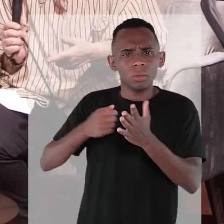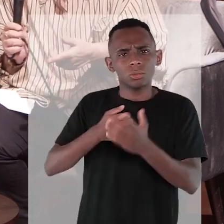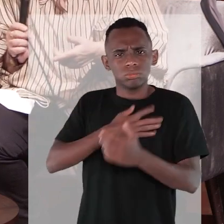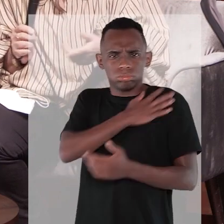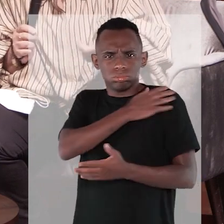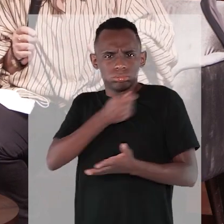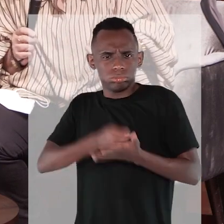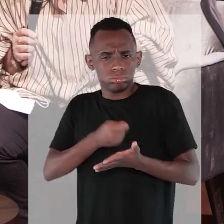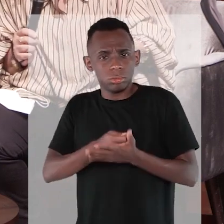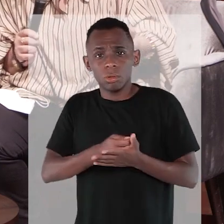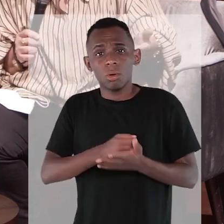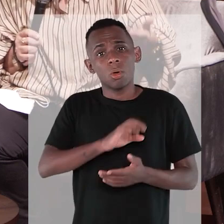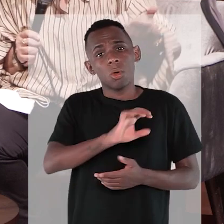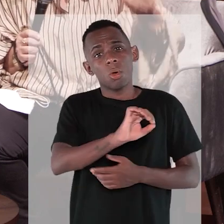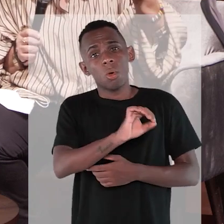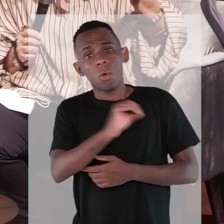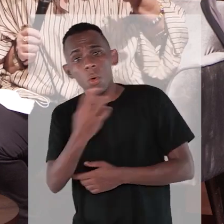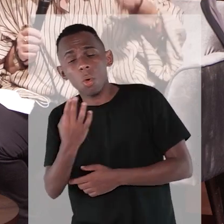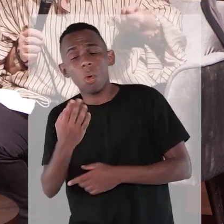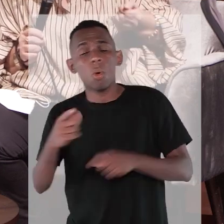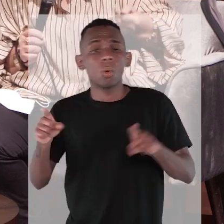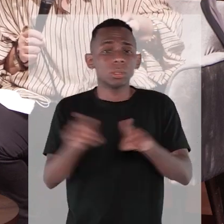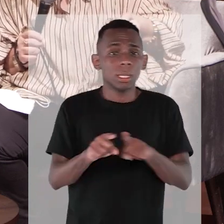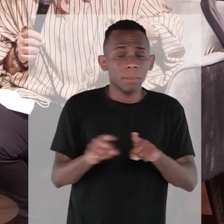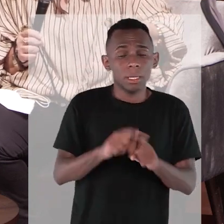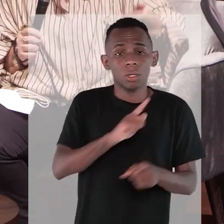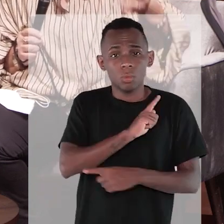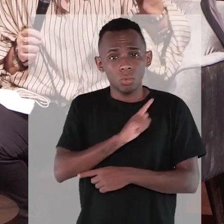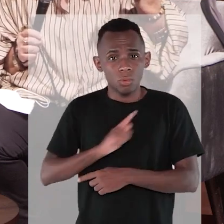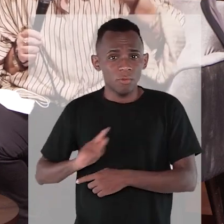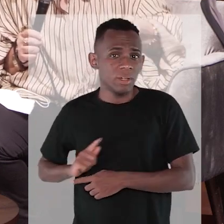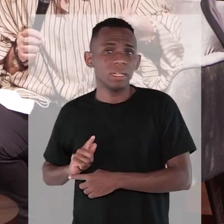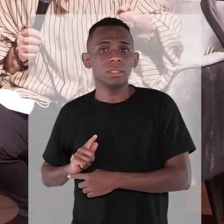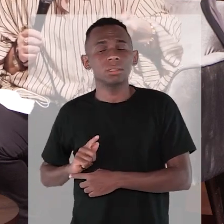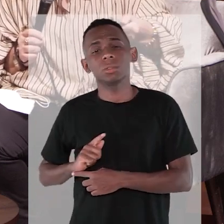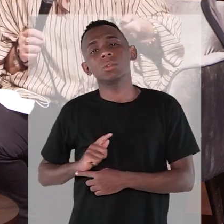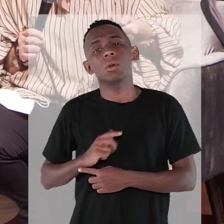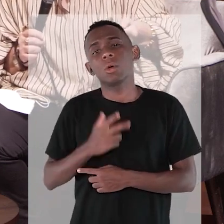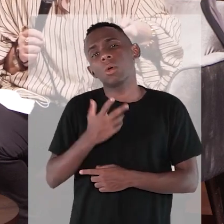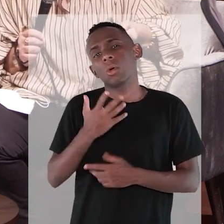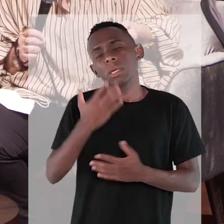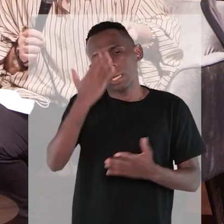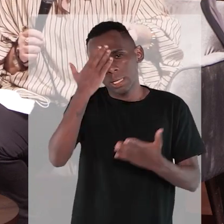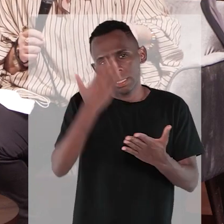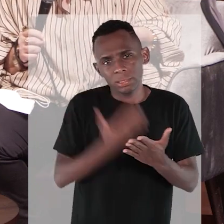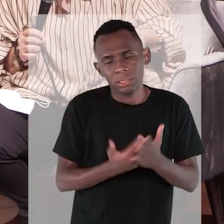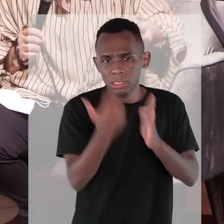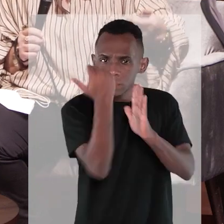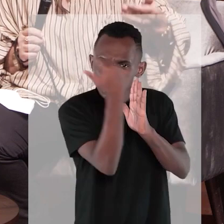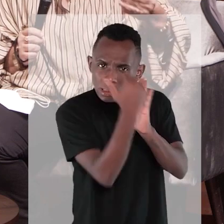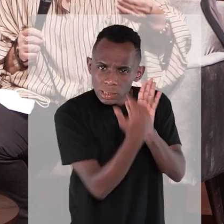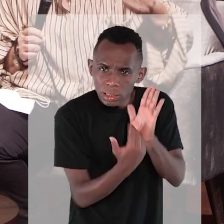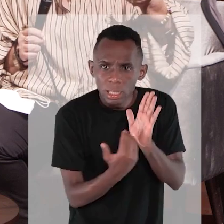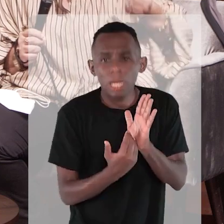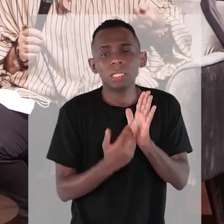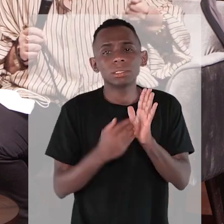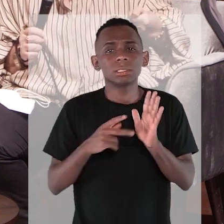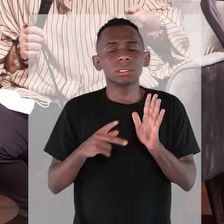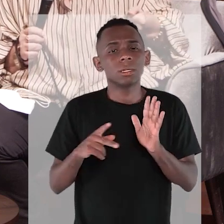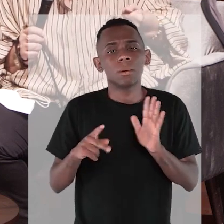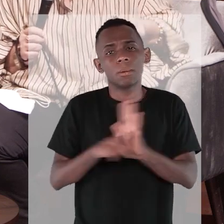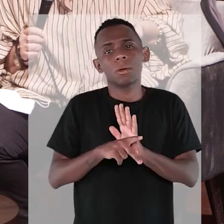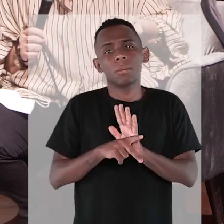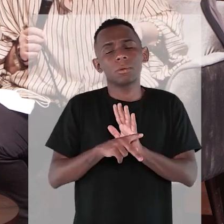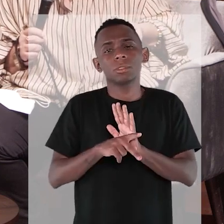um governo conservador. É muito confortável para o Bolsonaro e a turma dele se